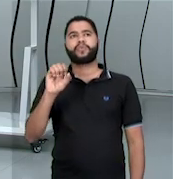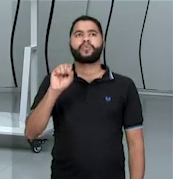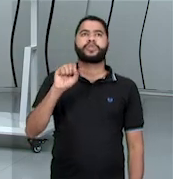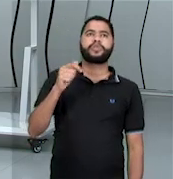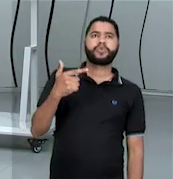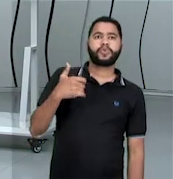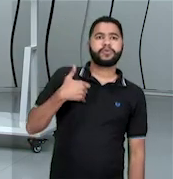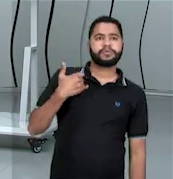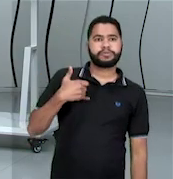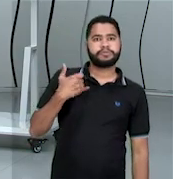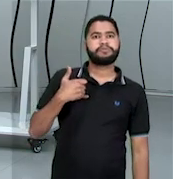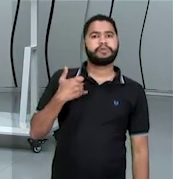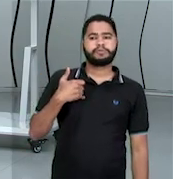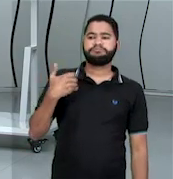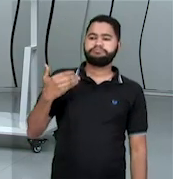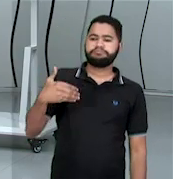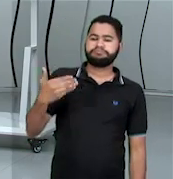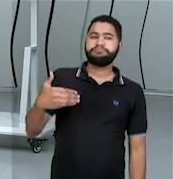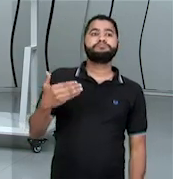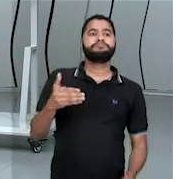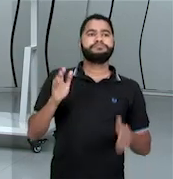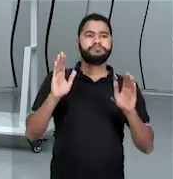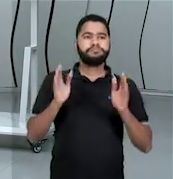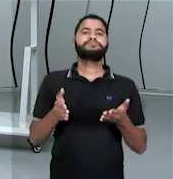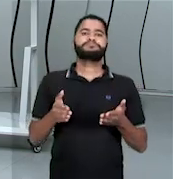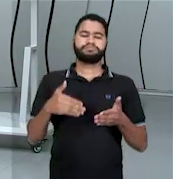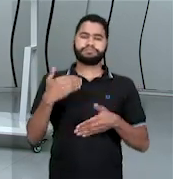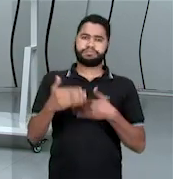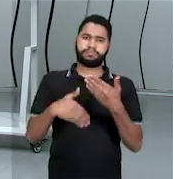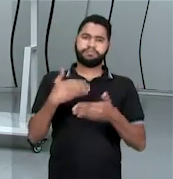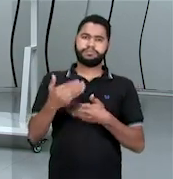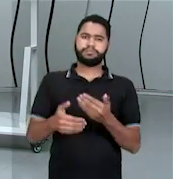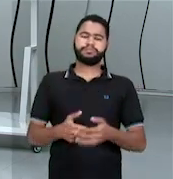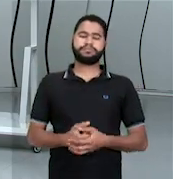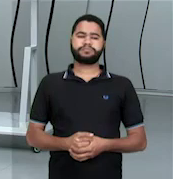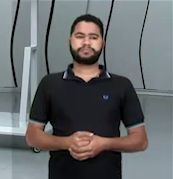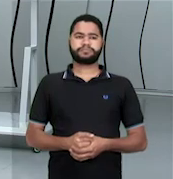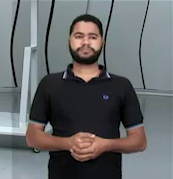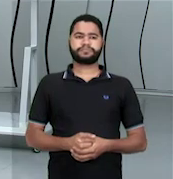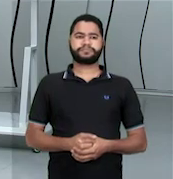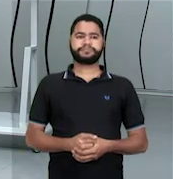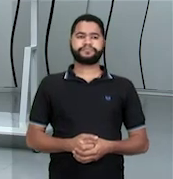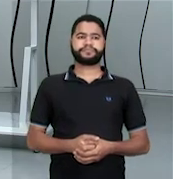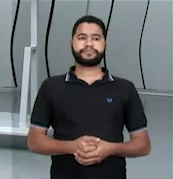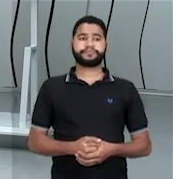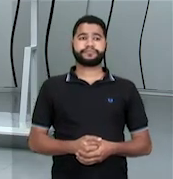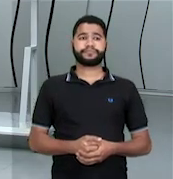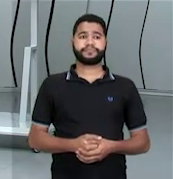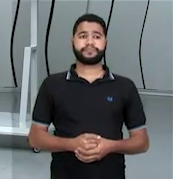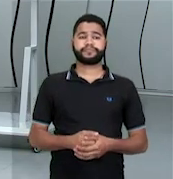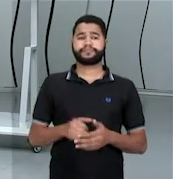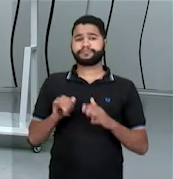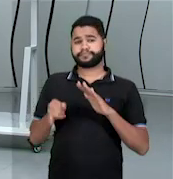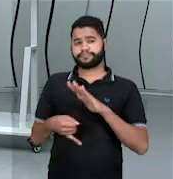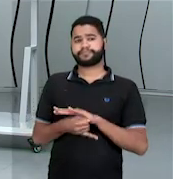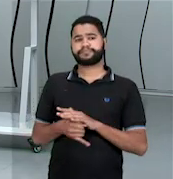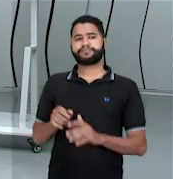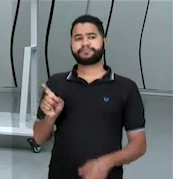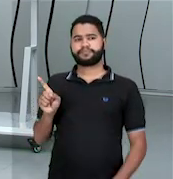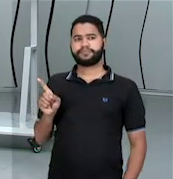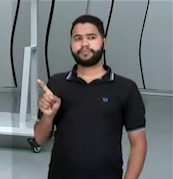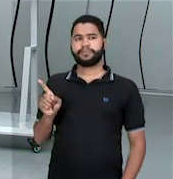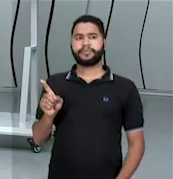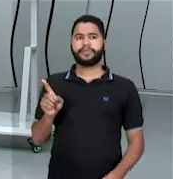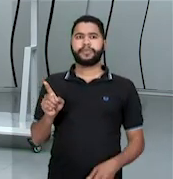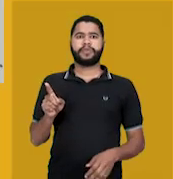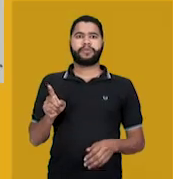82 anos e assim sucessivamente. Já há um crescimento dessa expectativa de vida, ok? E aqui embaixo, né, ainda há um